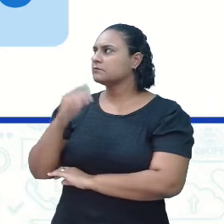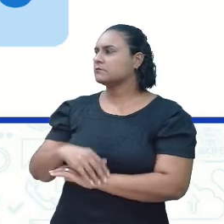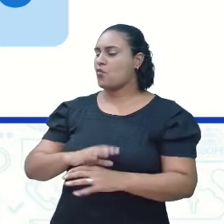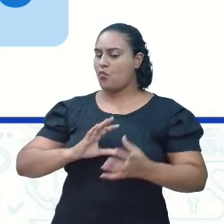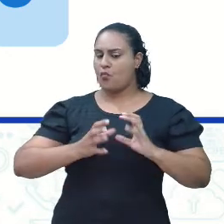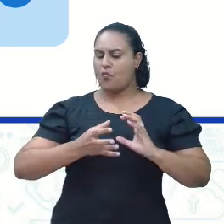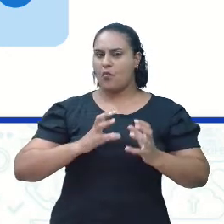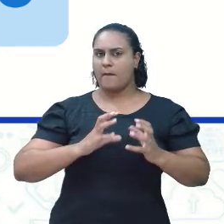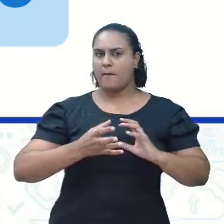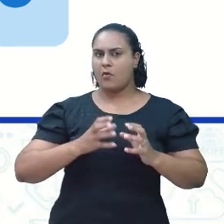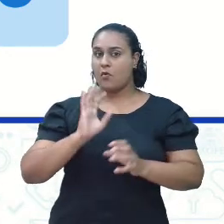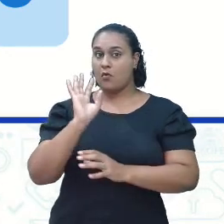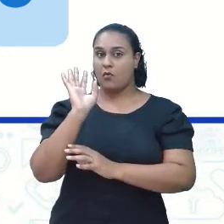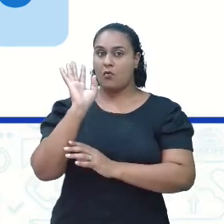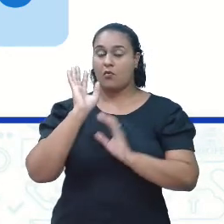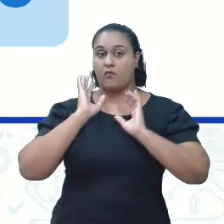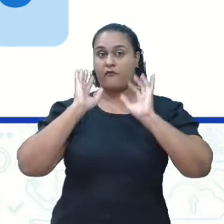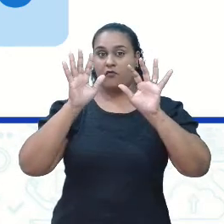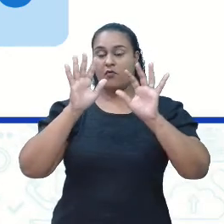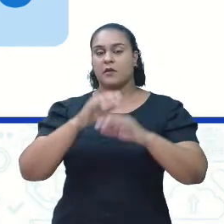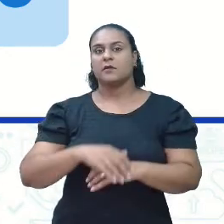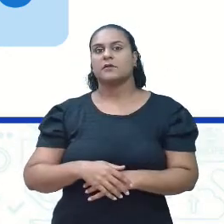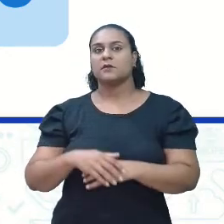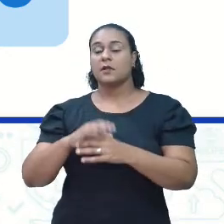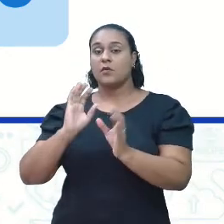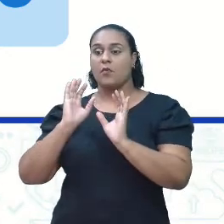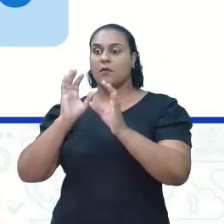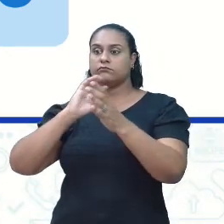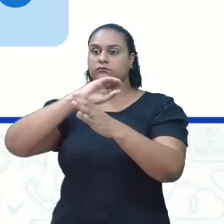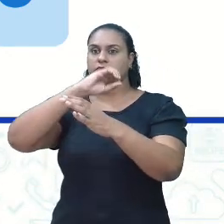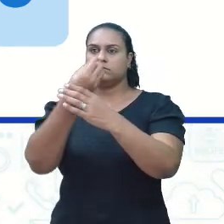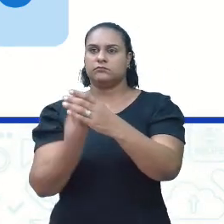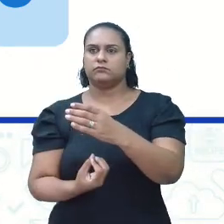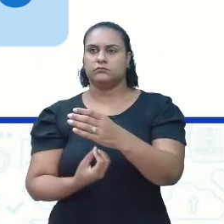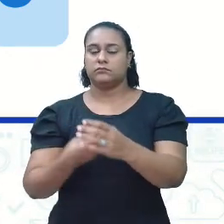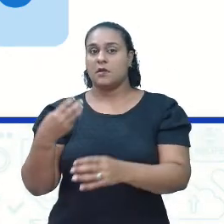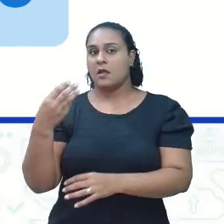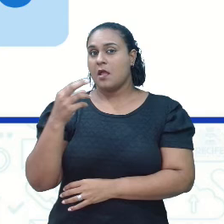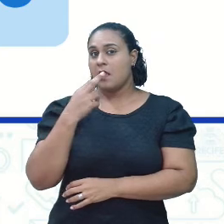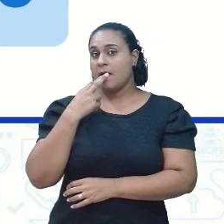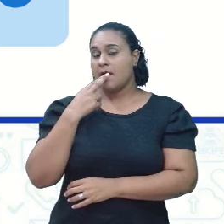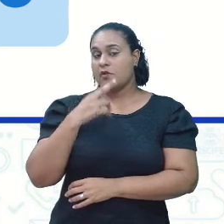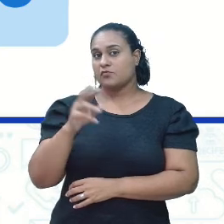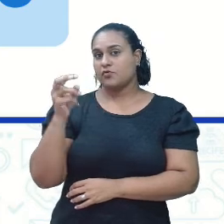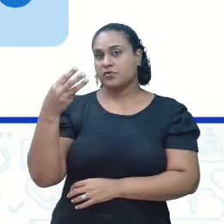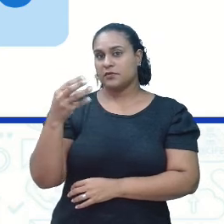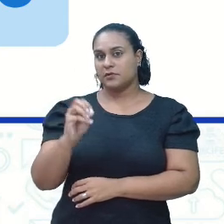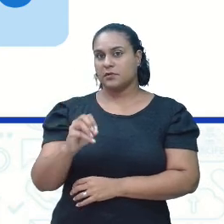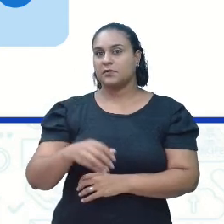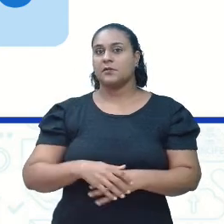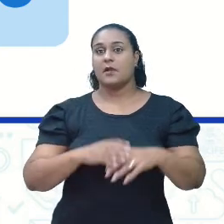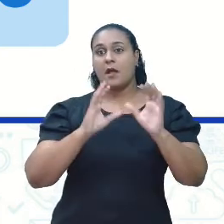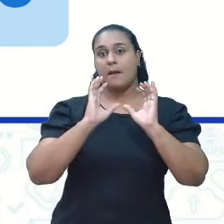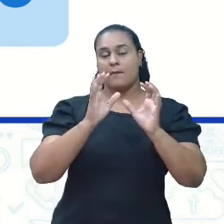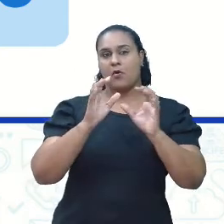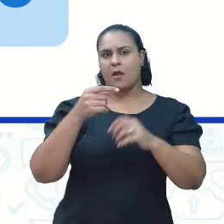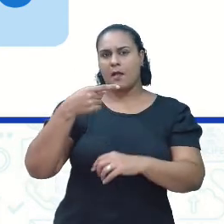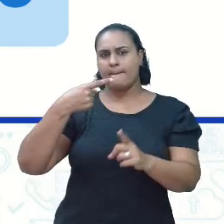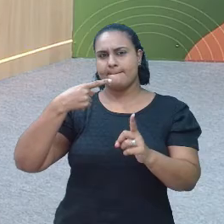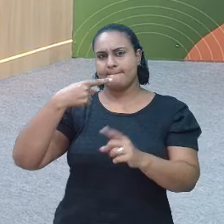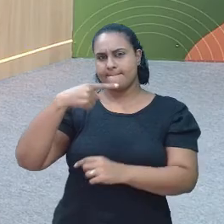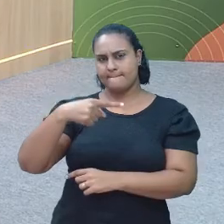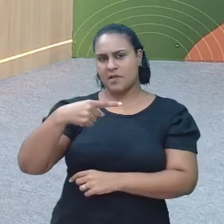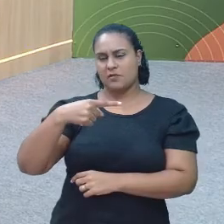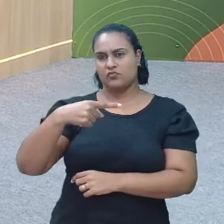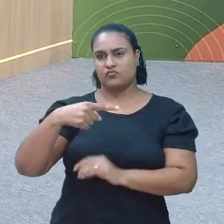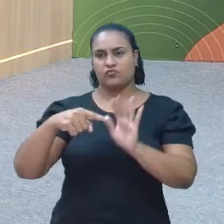bola de vôlei mais uma bola de basquete igual a 30. Uma bola de vôlei menos uma bola de basquete igual a 10. Então